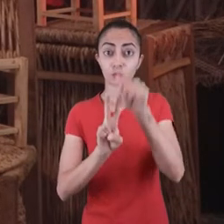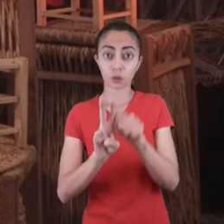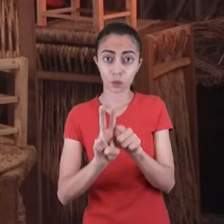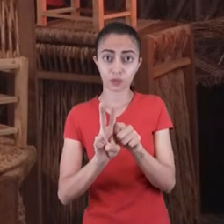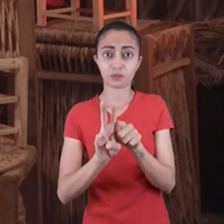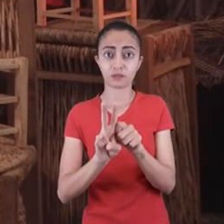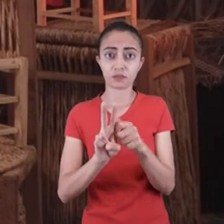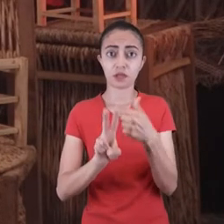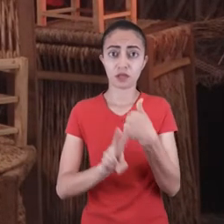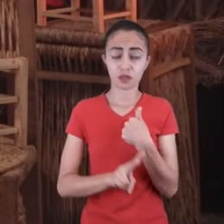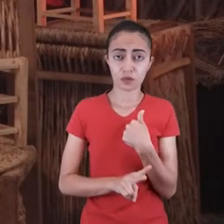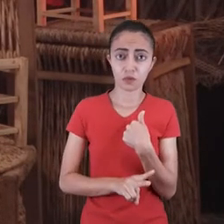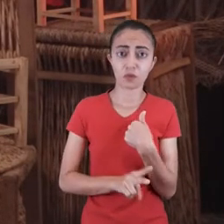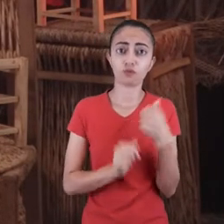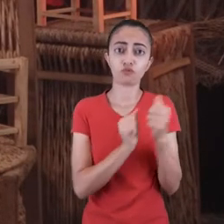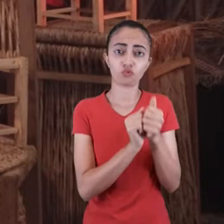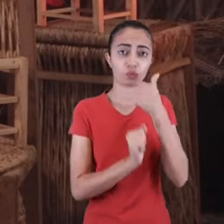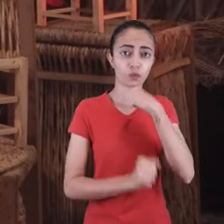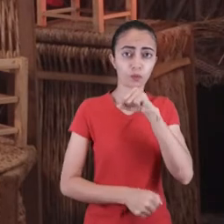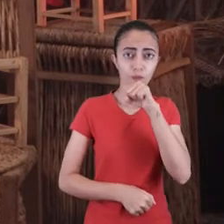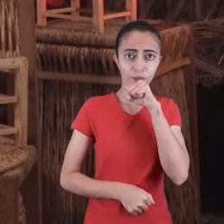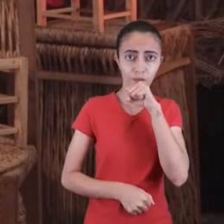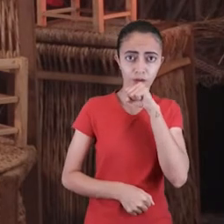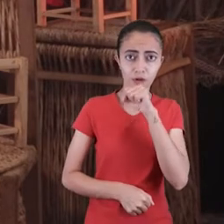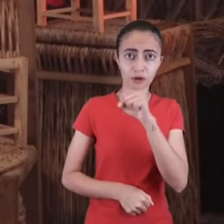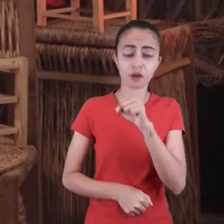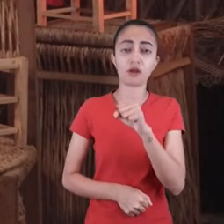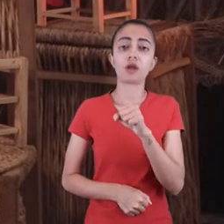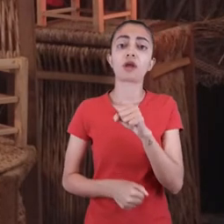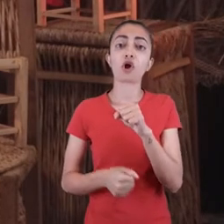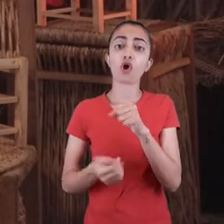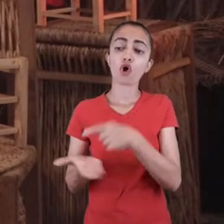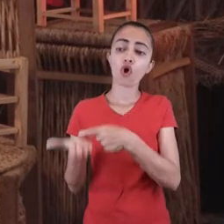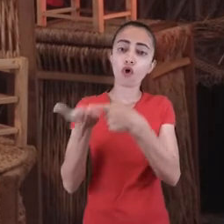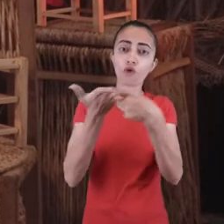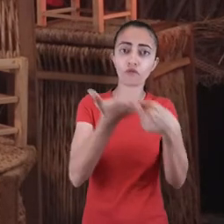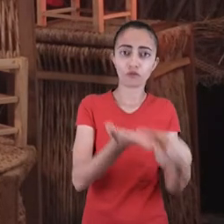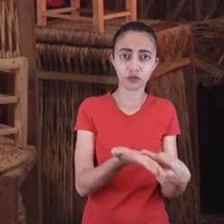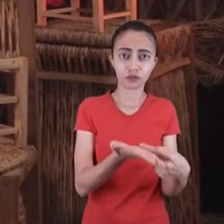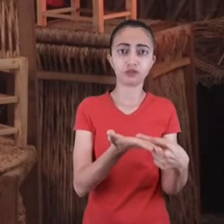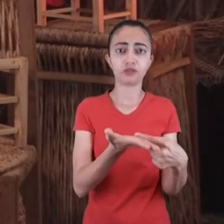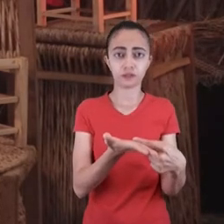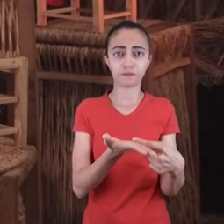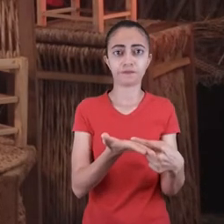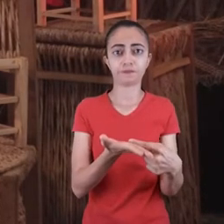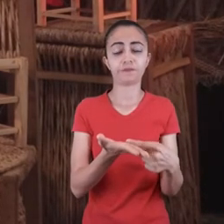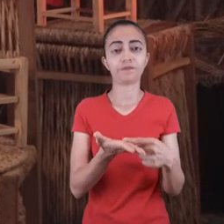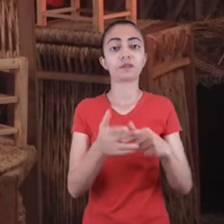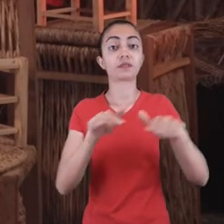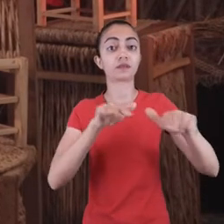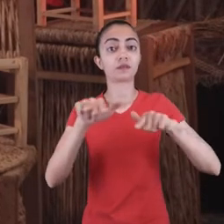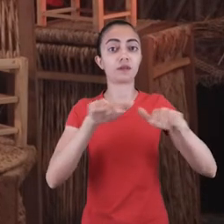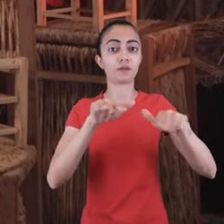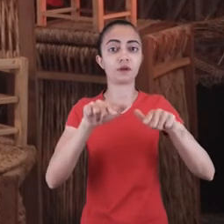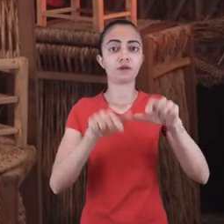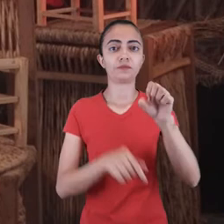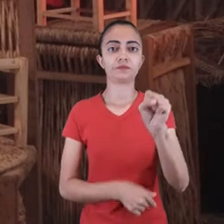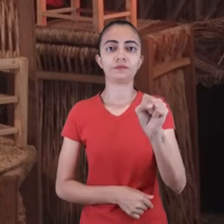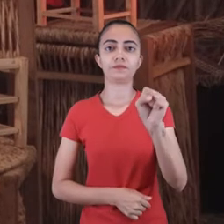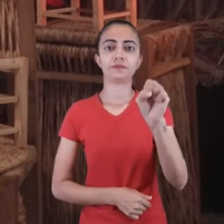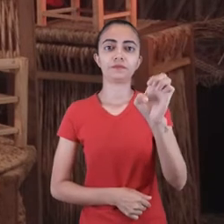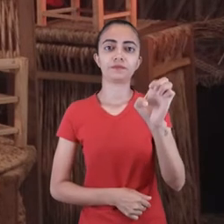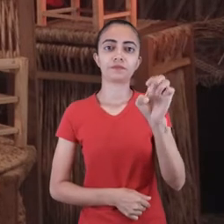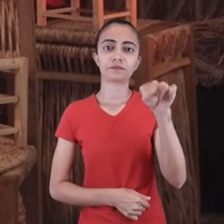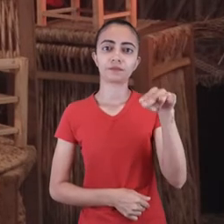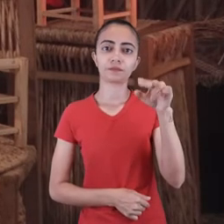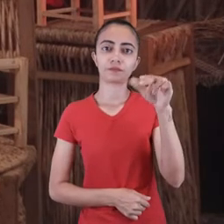No outro mês, eu e minha mãe fomos chamados para trabalhar no Senac,